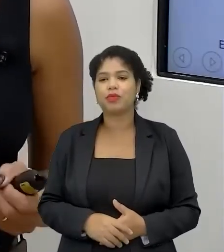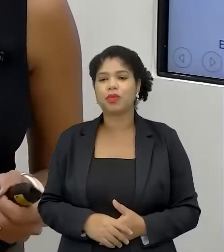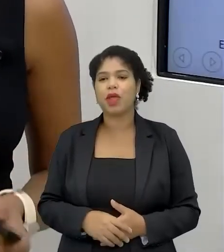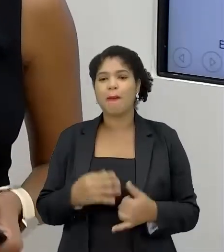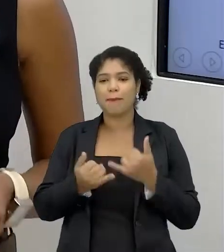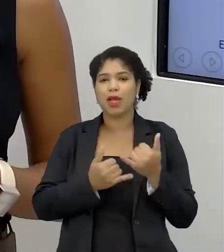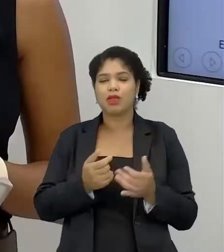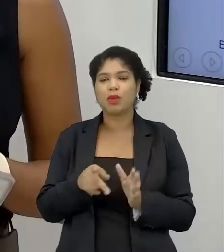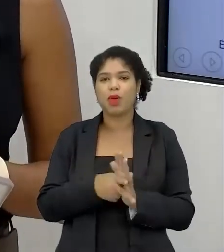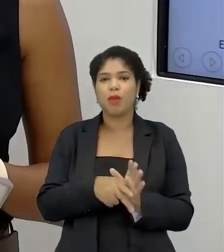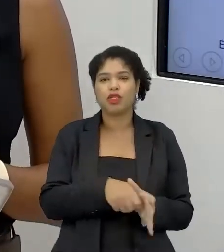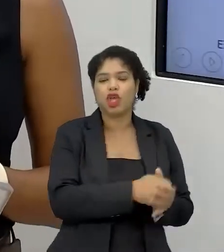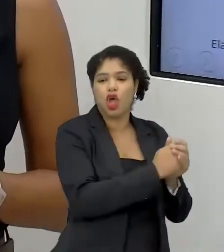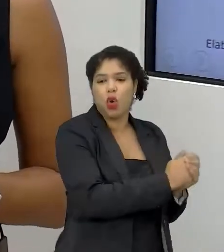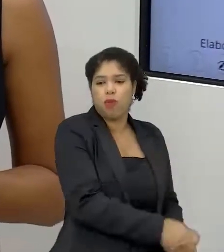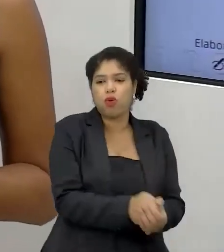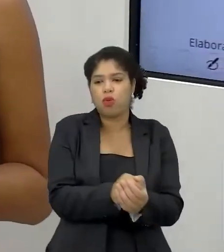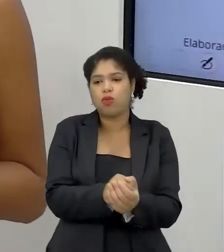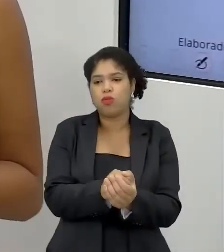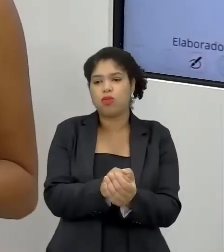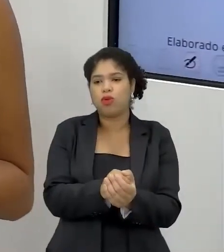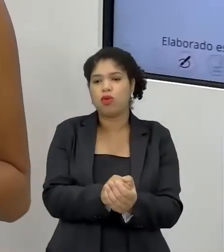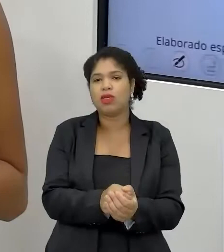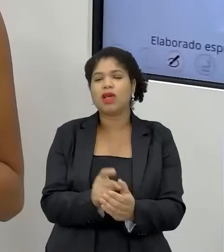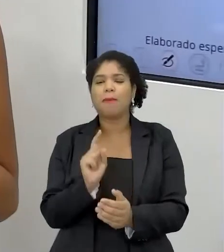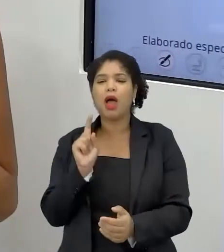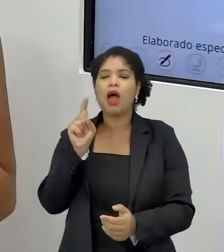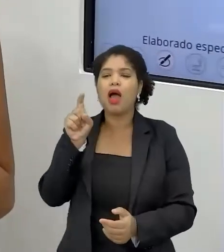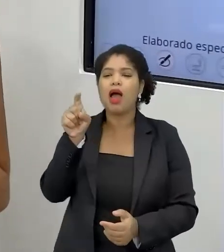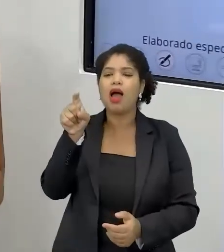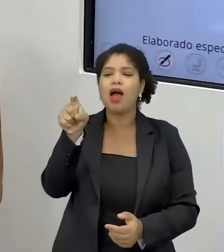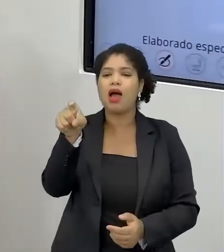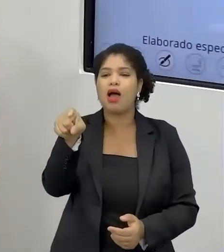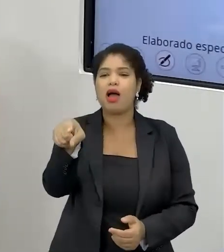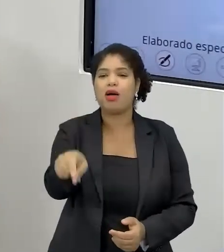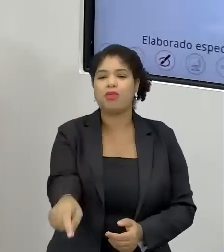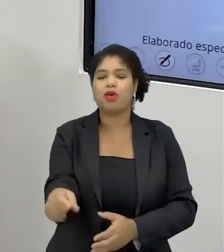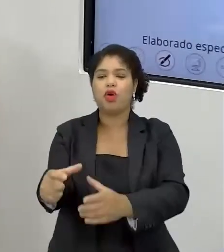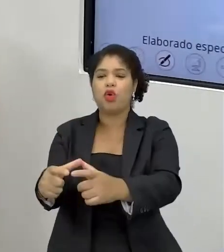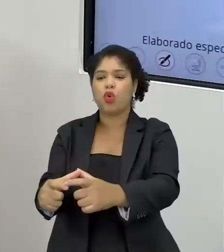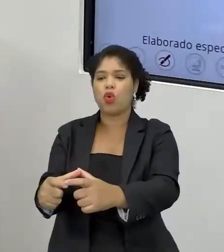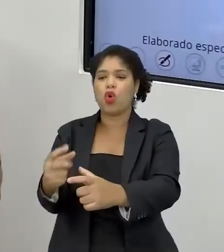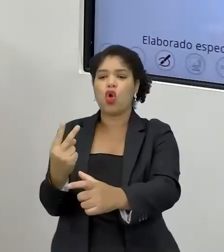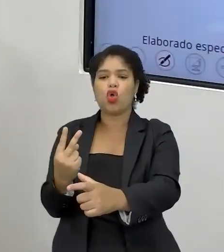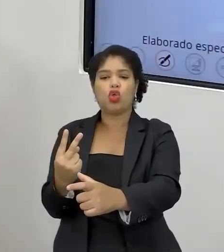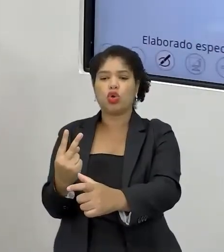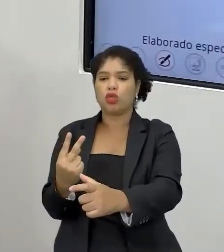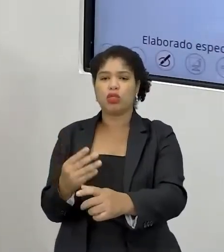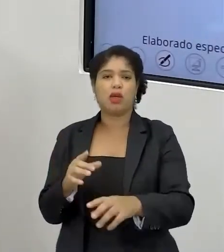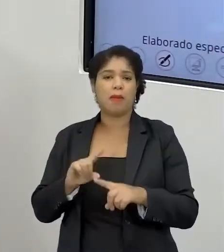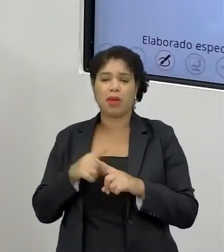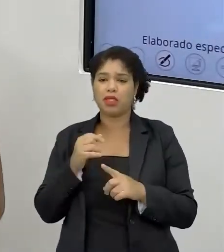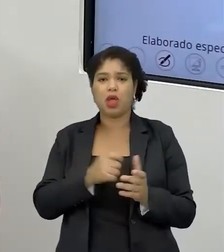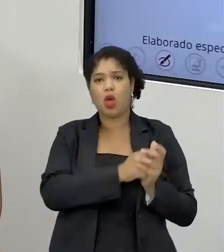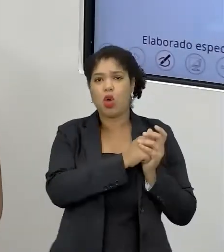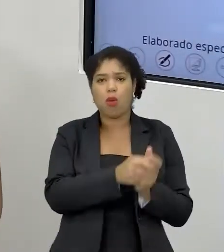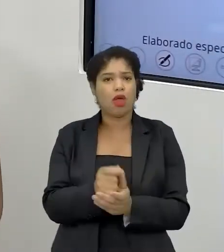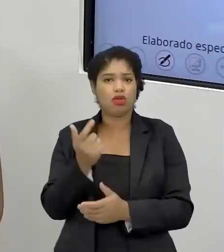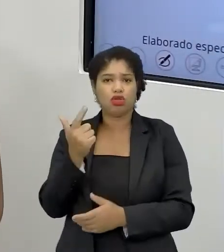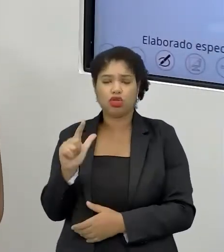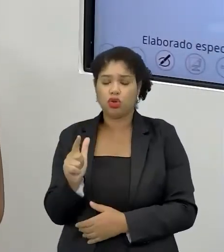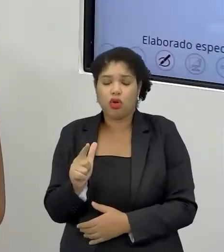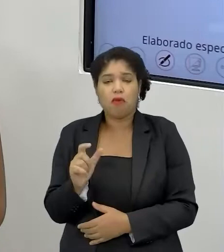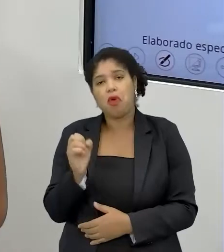jogando golfe, a segunda tacada, a bolinha parou na posição 2. Não importa se ele vai dar outra tacada ou não, ele está na